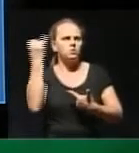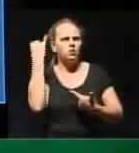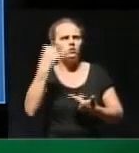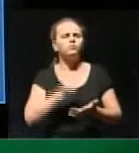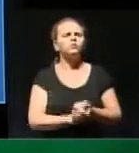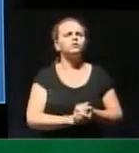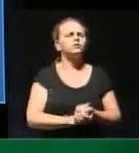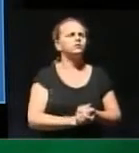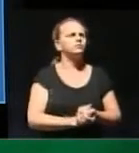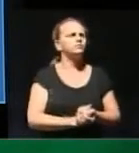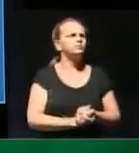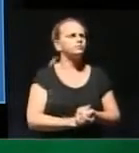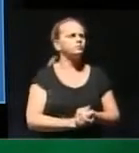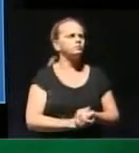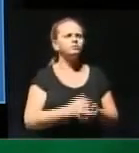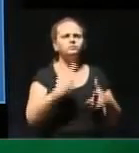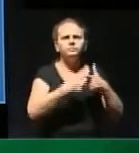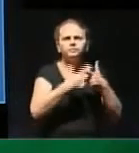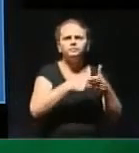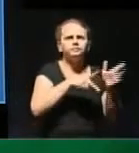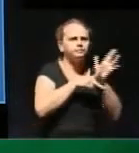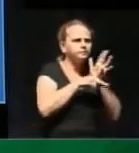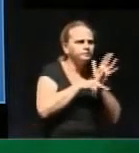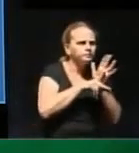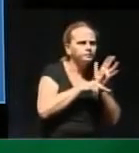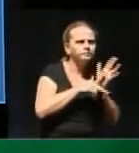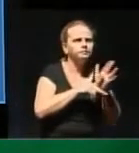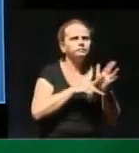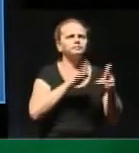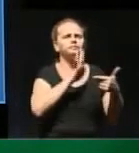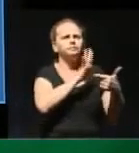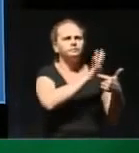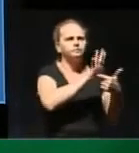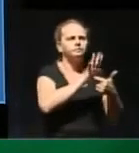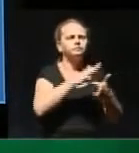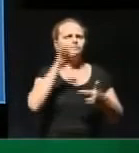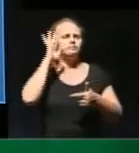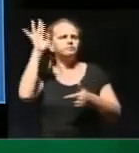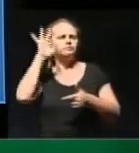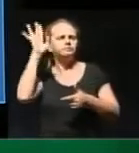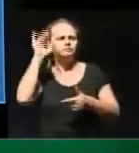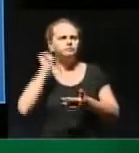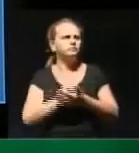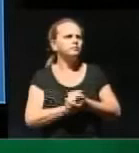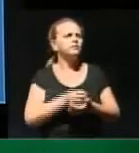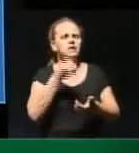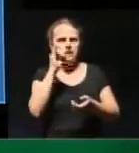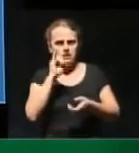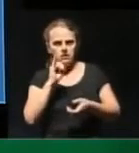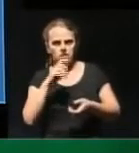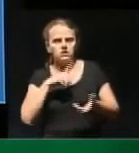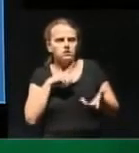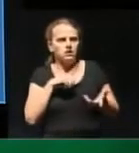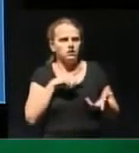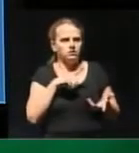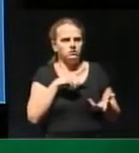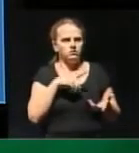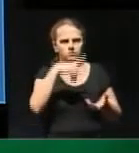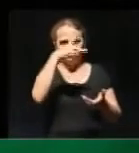vem sedimentar o nosso conhecimento, o nosso pensamento de que, se nós temos pessoas que